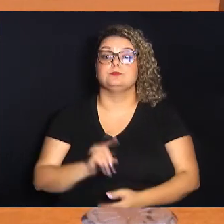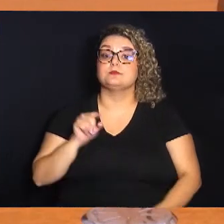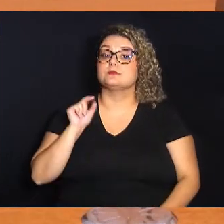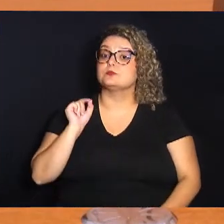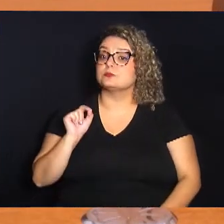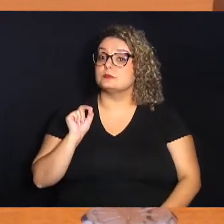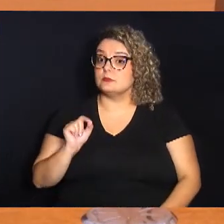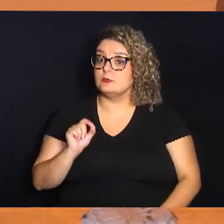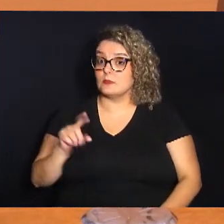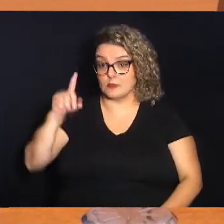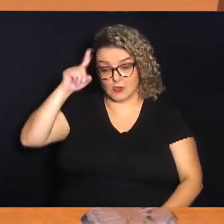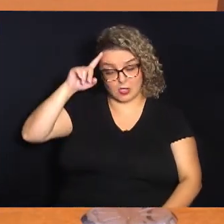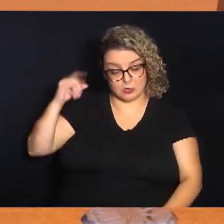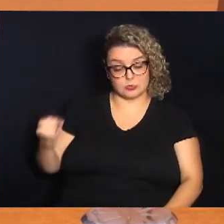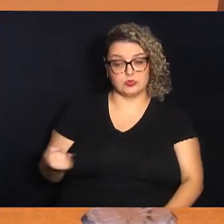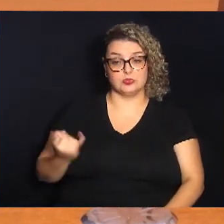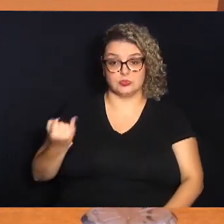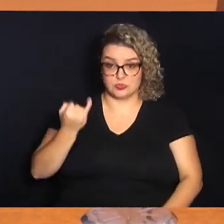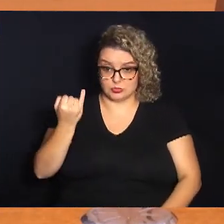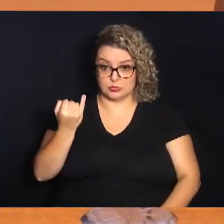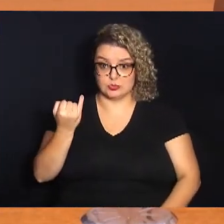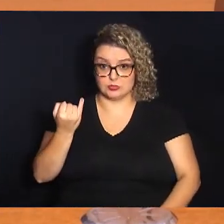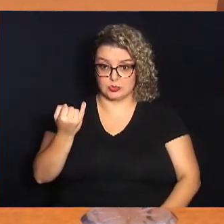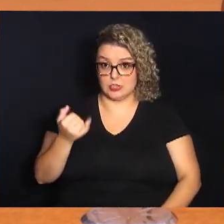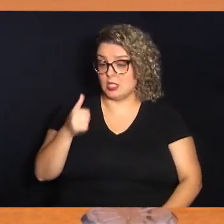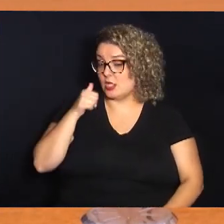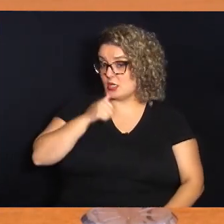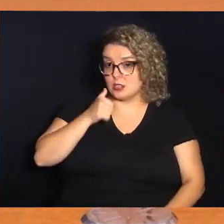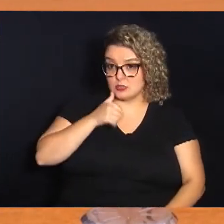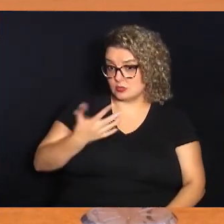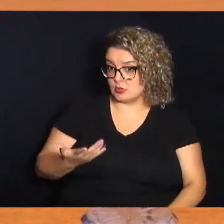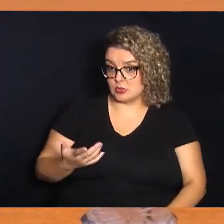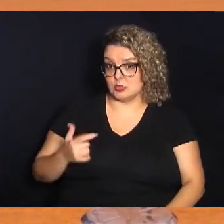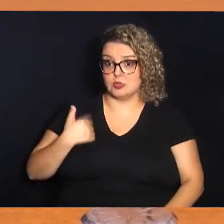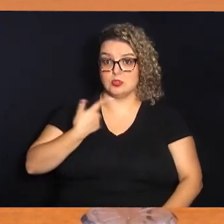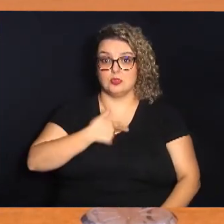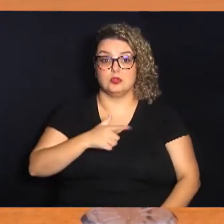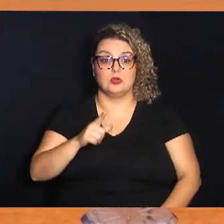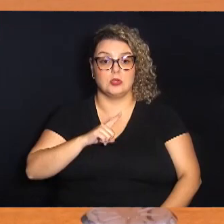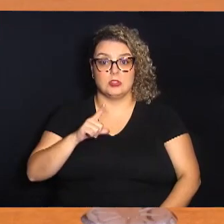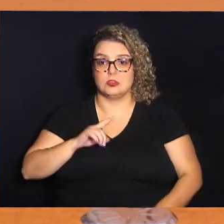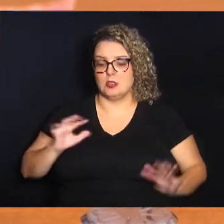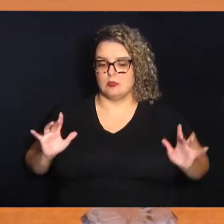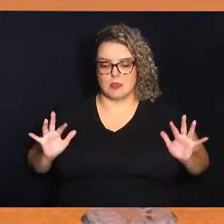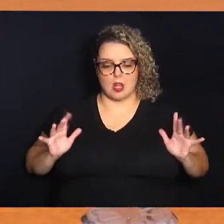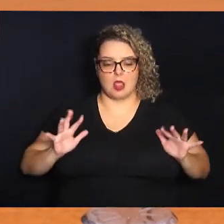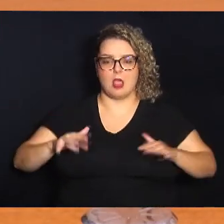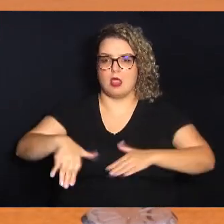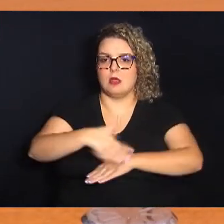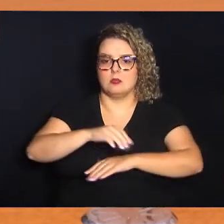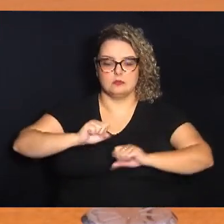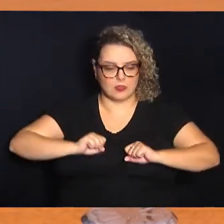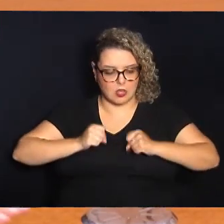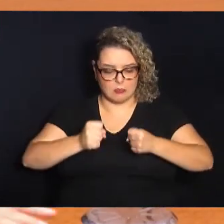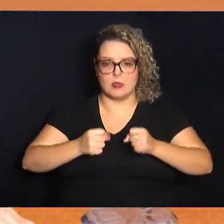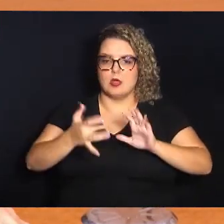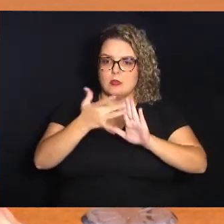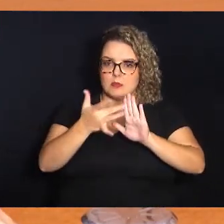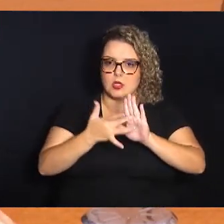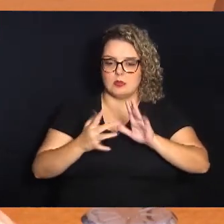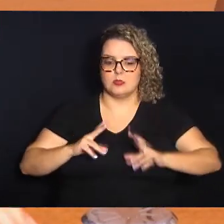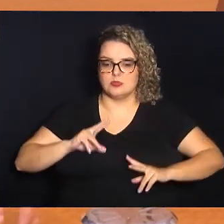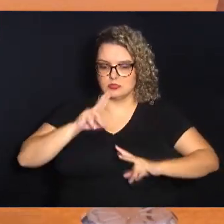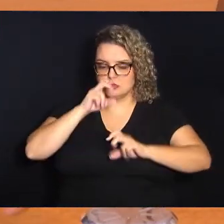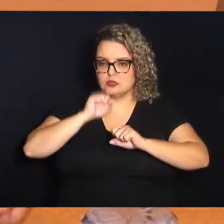e que é um dia importante no qual as mulheres Nós tomamos as ruas levantamos as